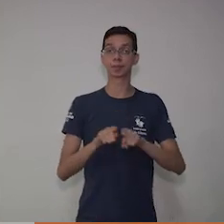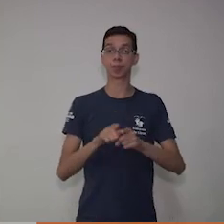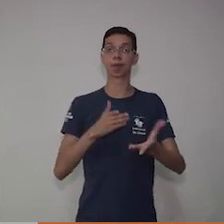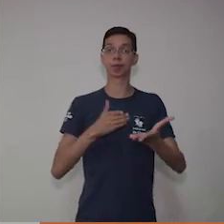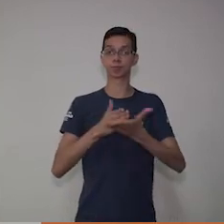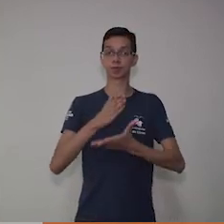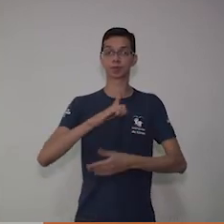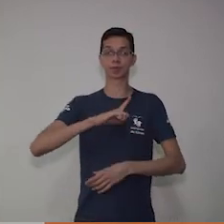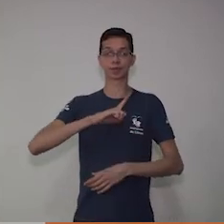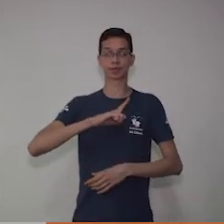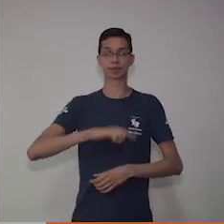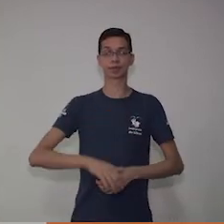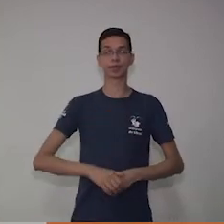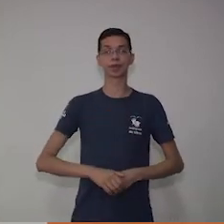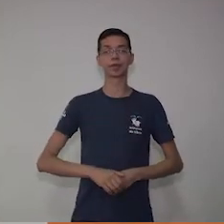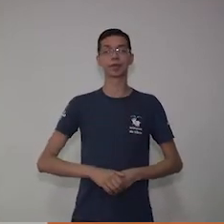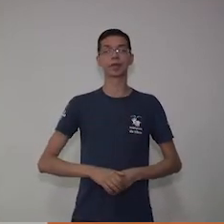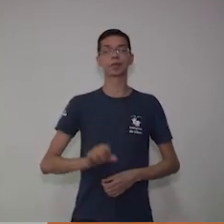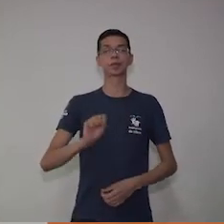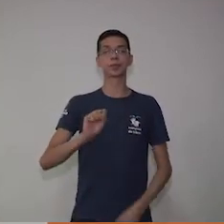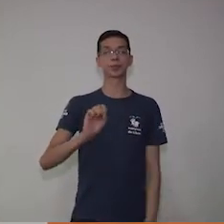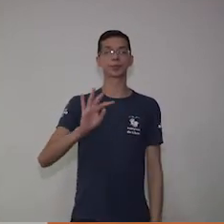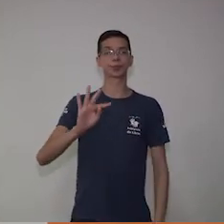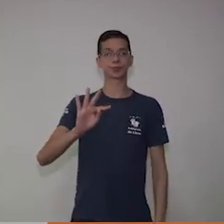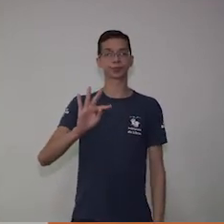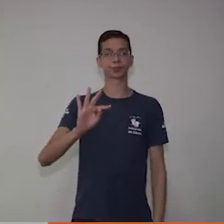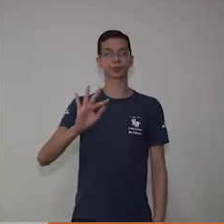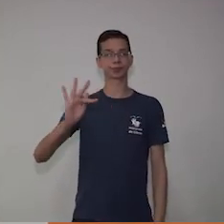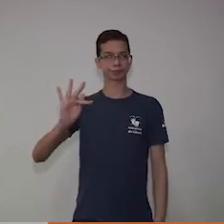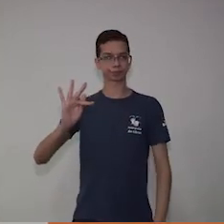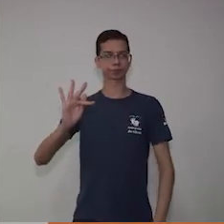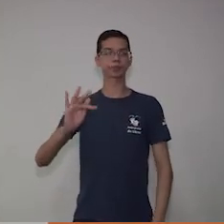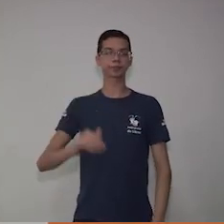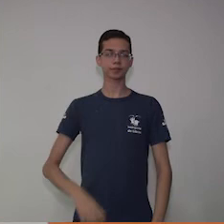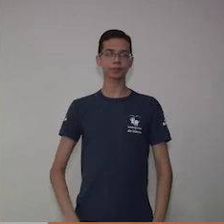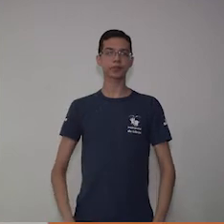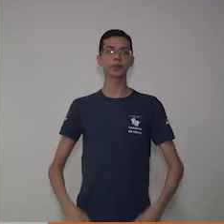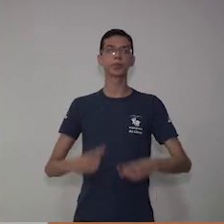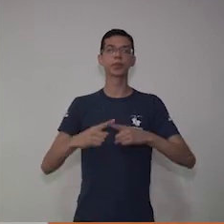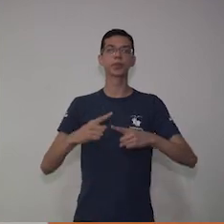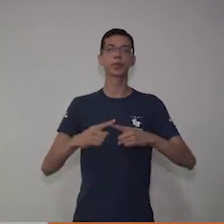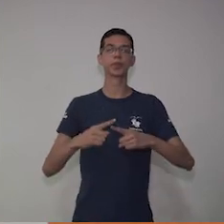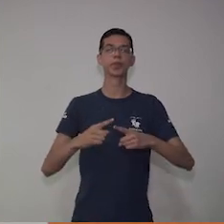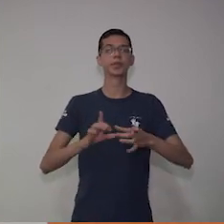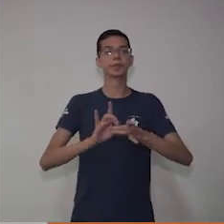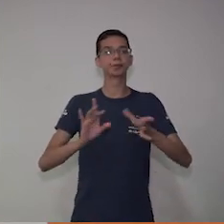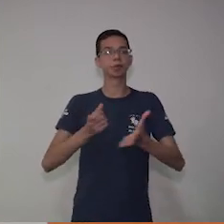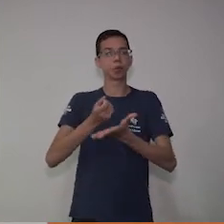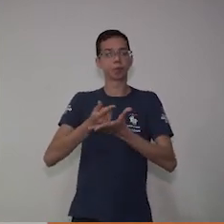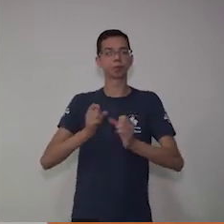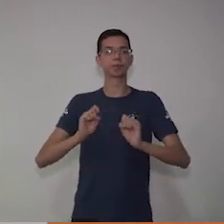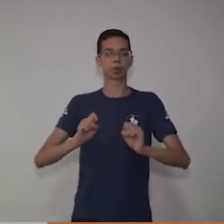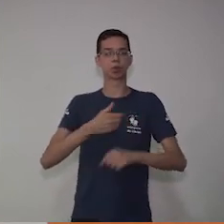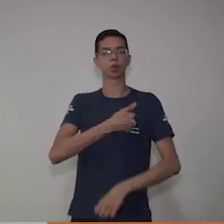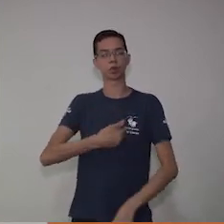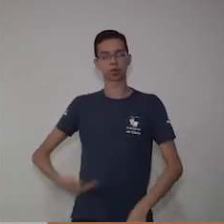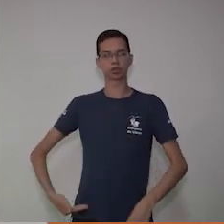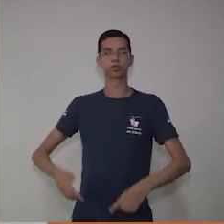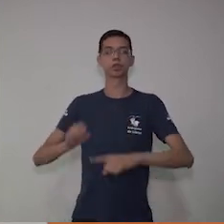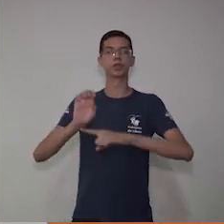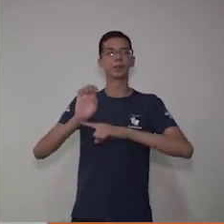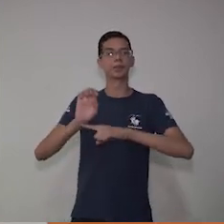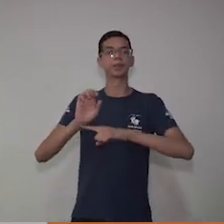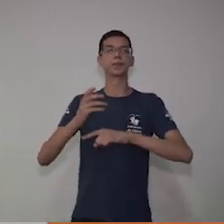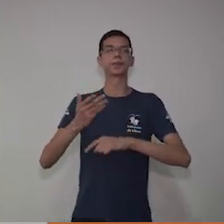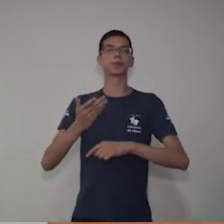por parte do Supremo Tribunal Federal, permitindo essa compra por parte de entes públicos, governos, estados e